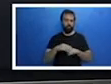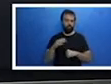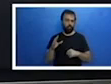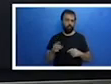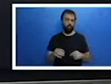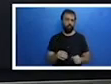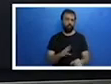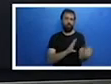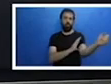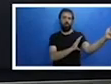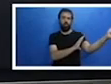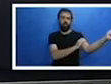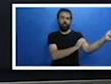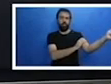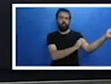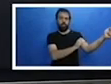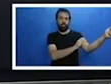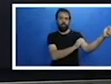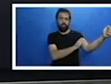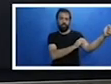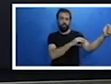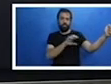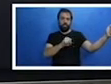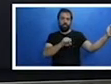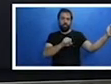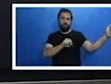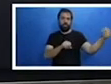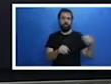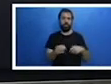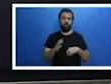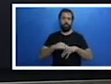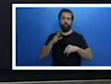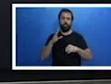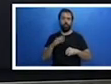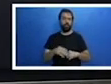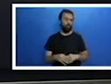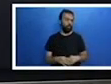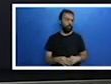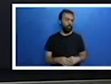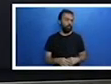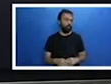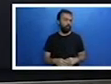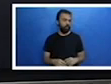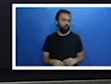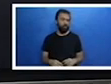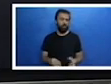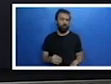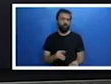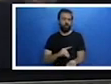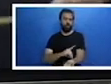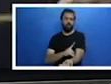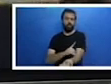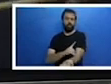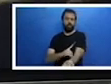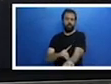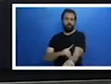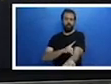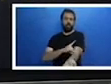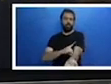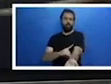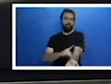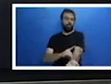arterial, que é a chamada hipertensão. Então, isso dá uma diminuidinha nesses índices. Melhora a diabetes, né? Então, quem tem a